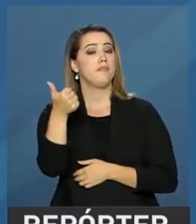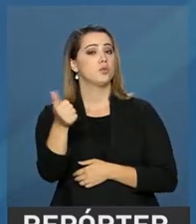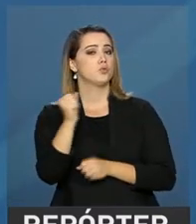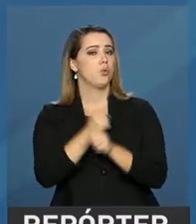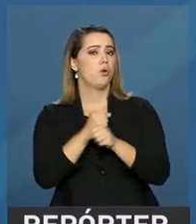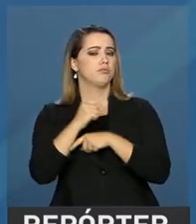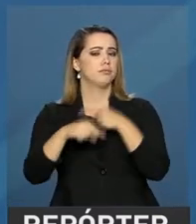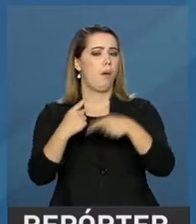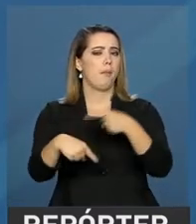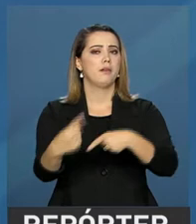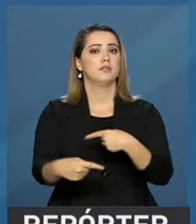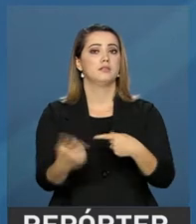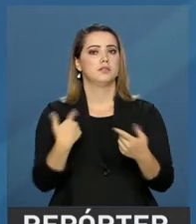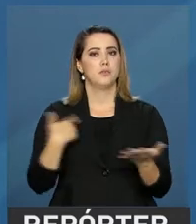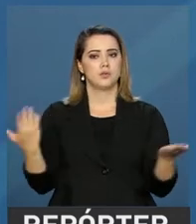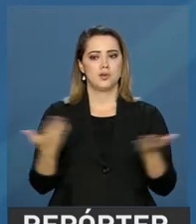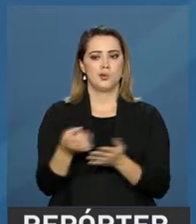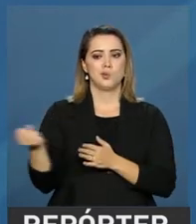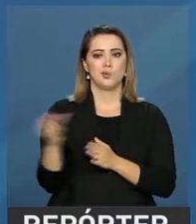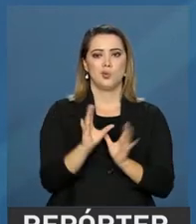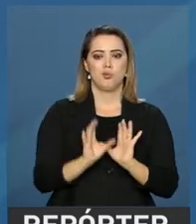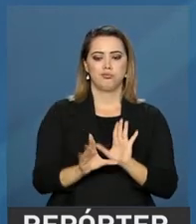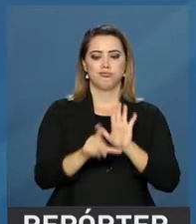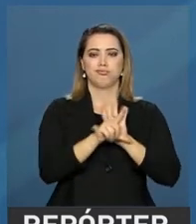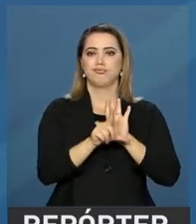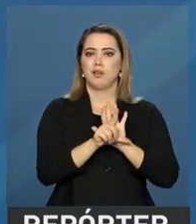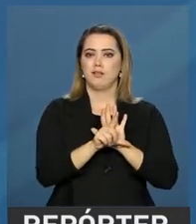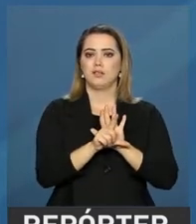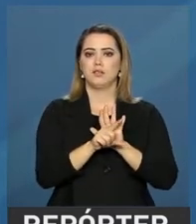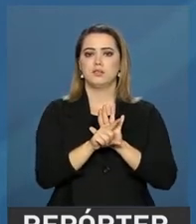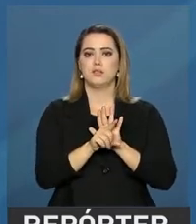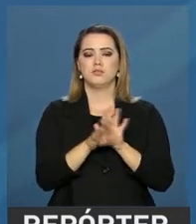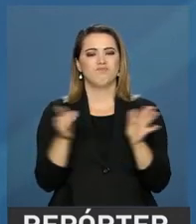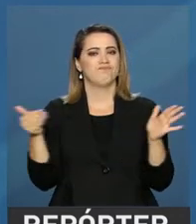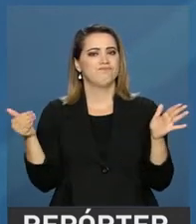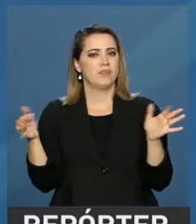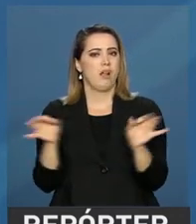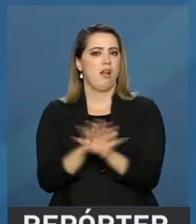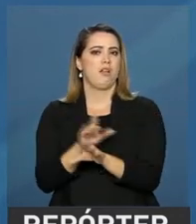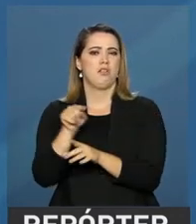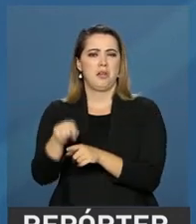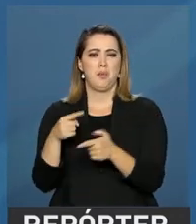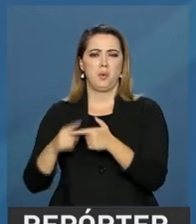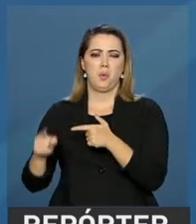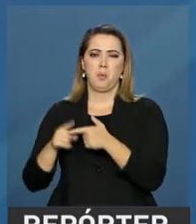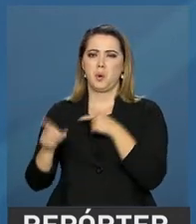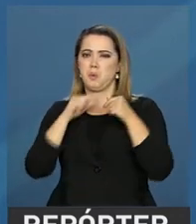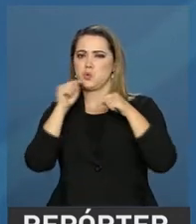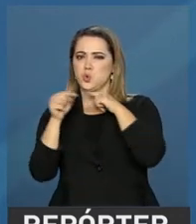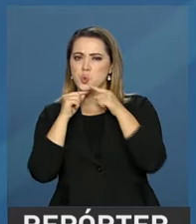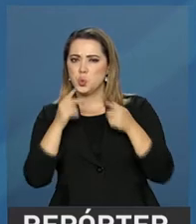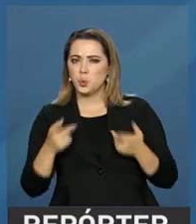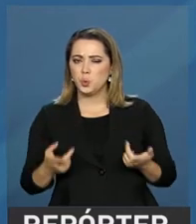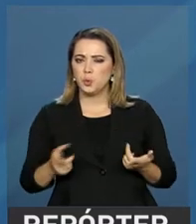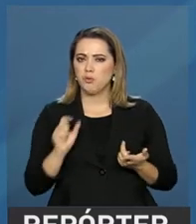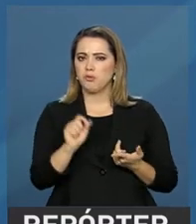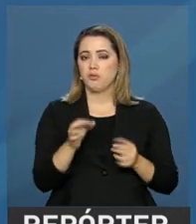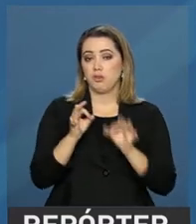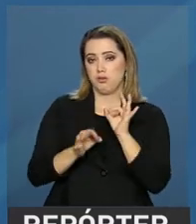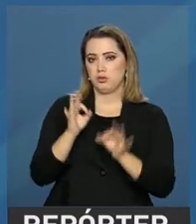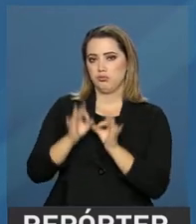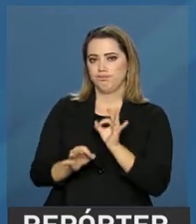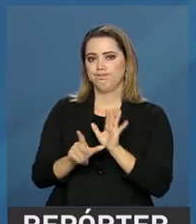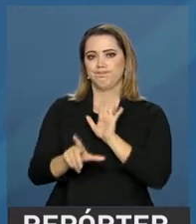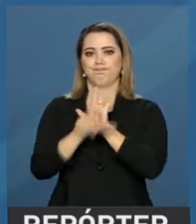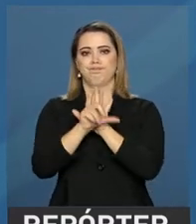hora interromper o ciclo perverso de instabilidade jurídica e